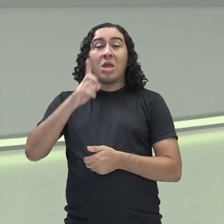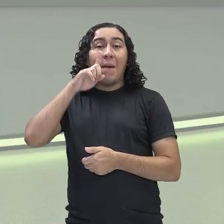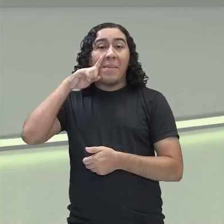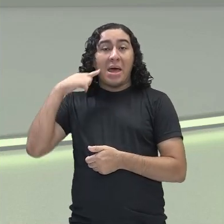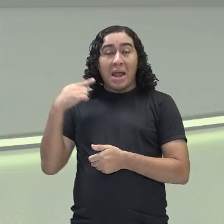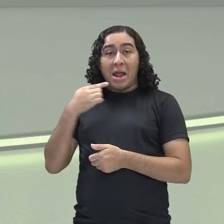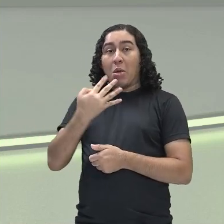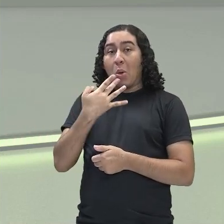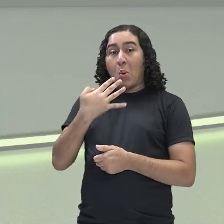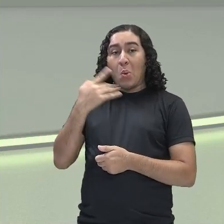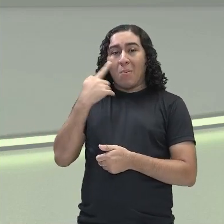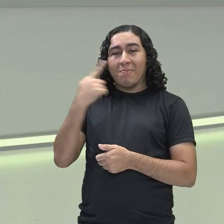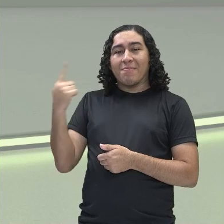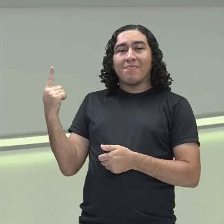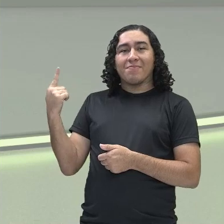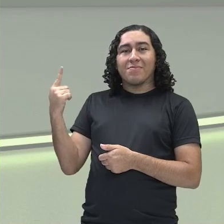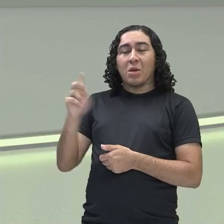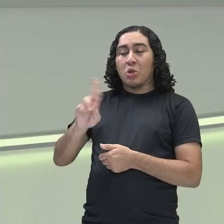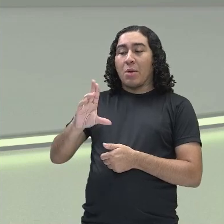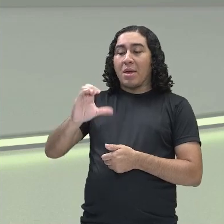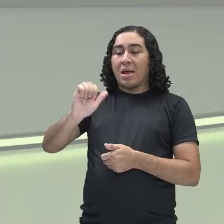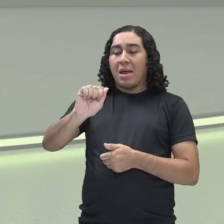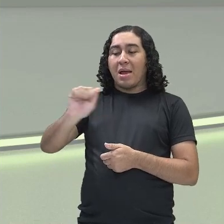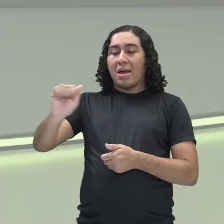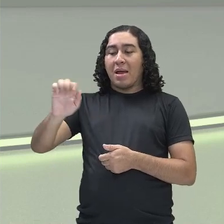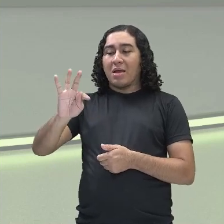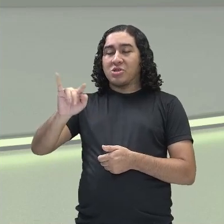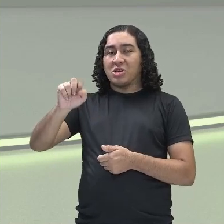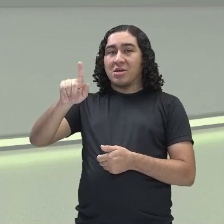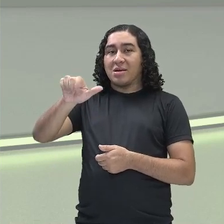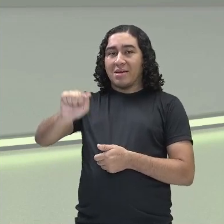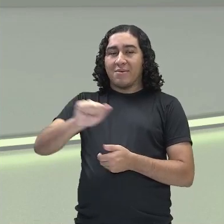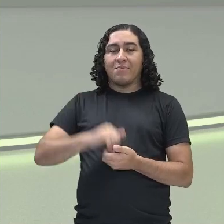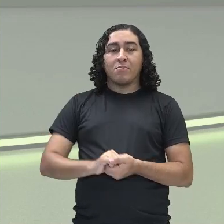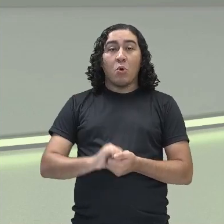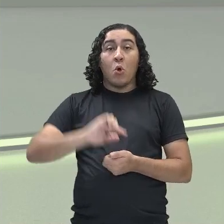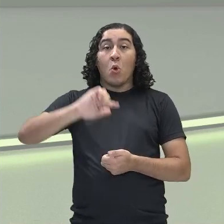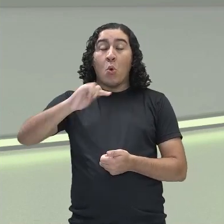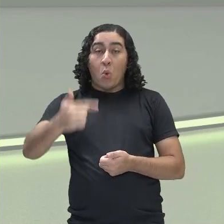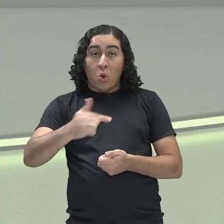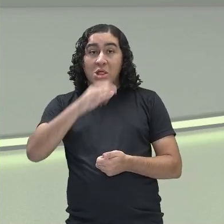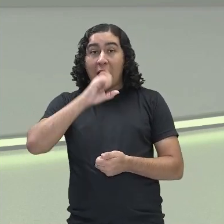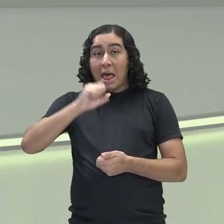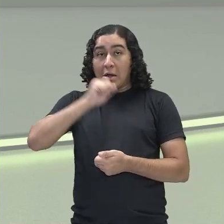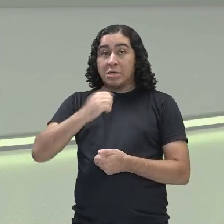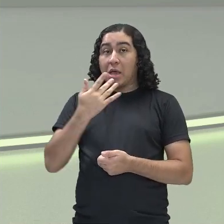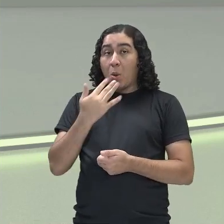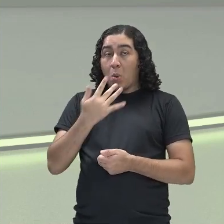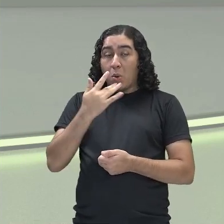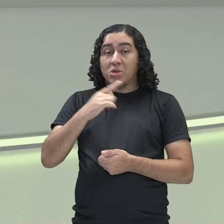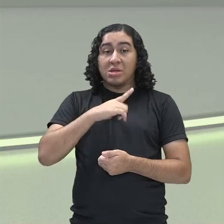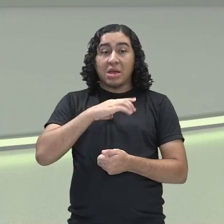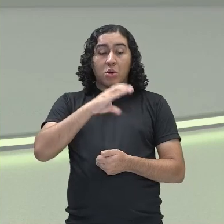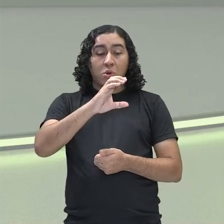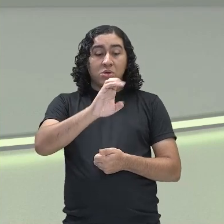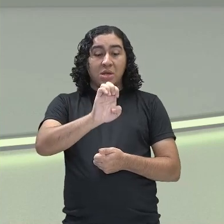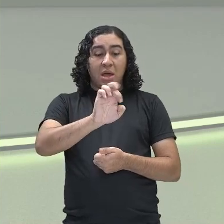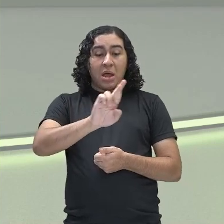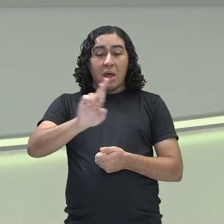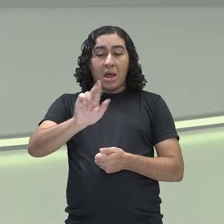tenho o bioma Caatinga. Bem ao centro, em laranja, nós observamos o bioma